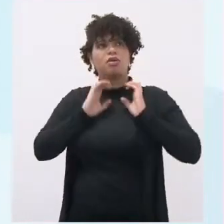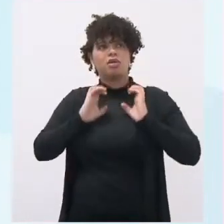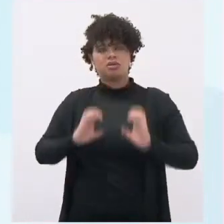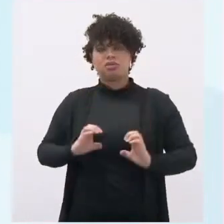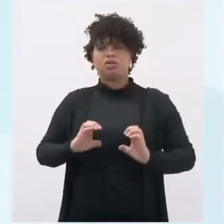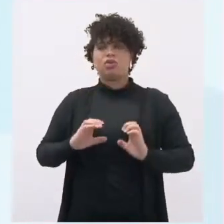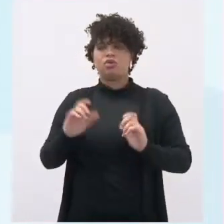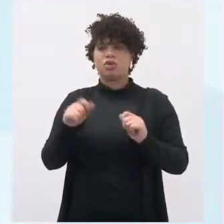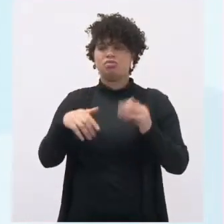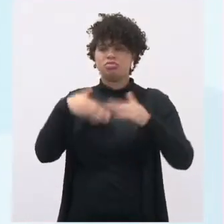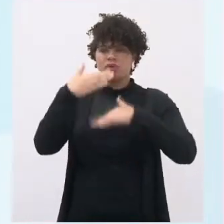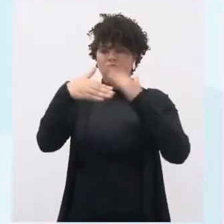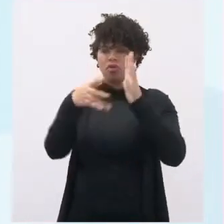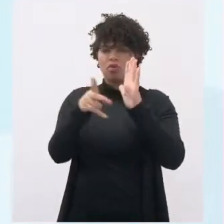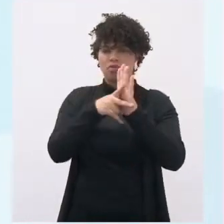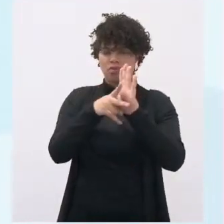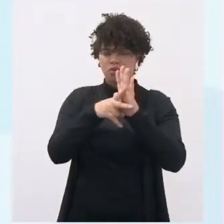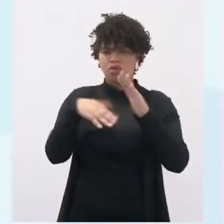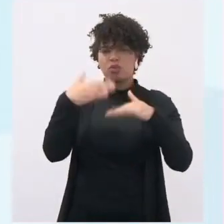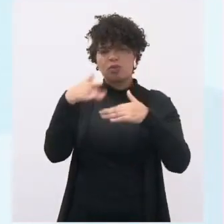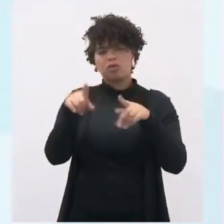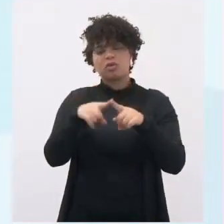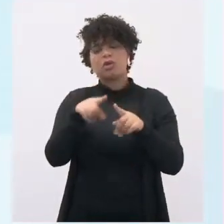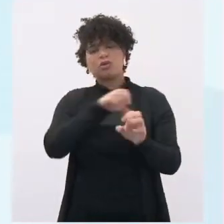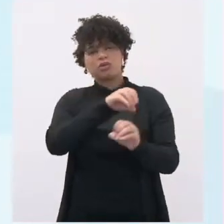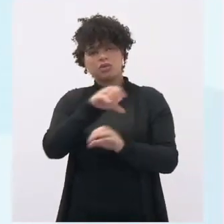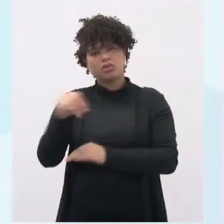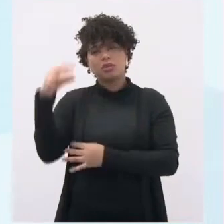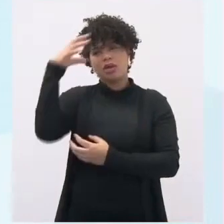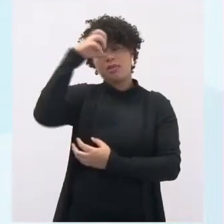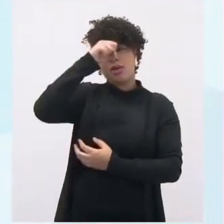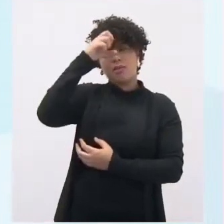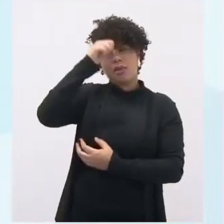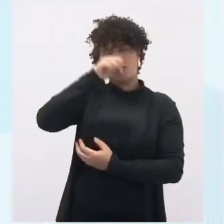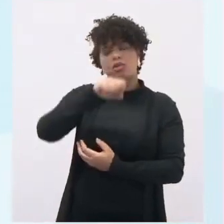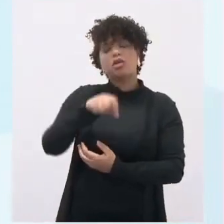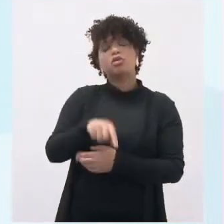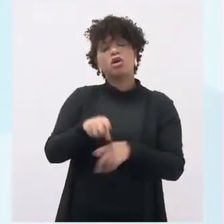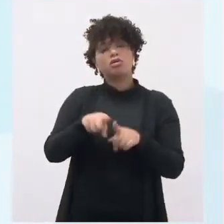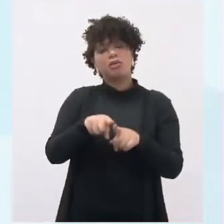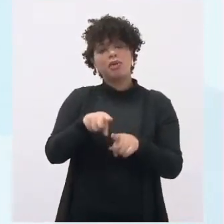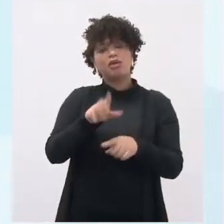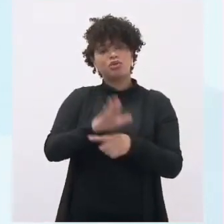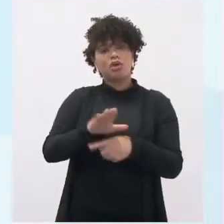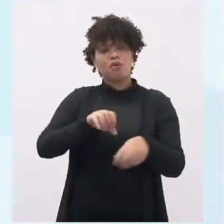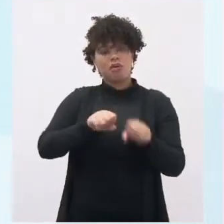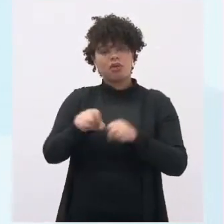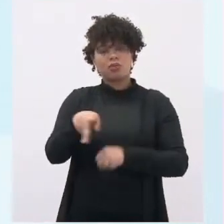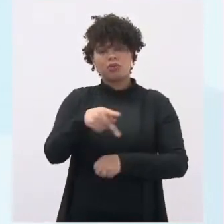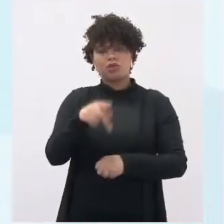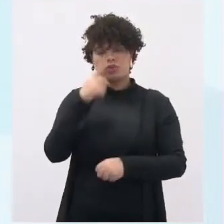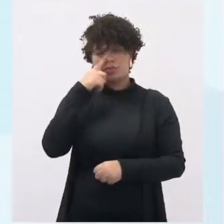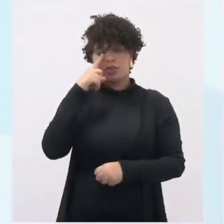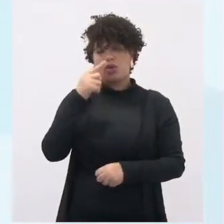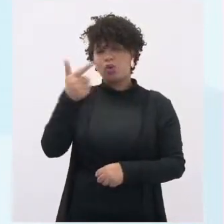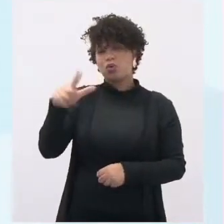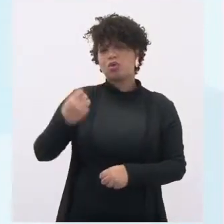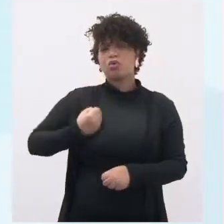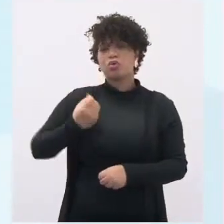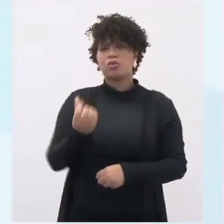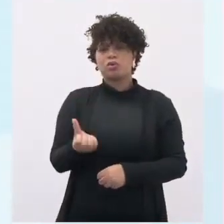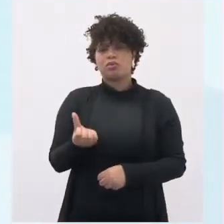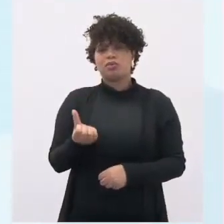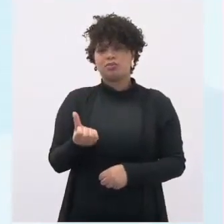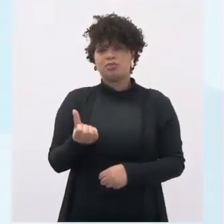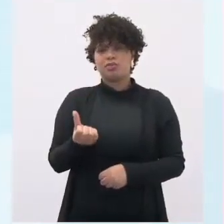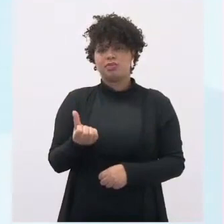para o processo de ensino e aprendizagem dos estudantes e também na formação dos professores. Lembrando. O outro item será